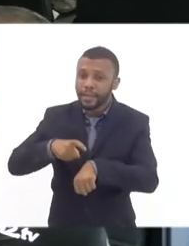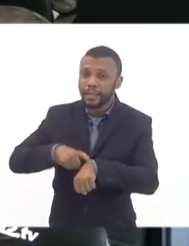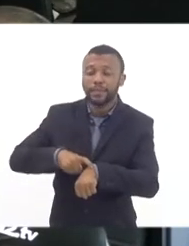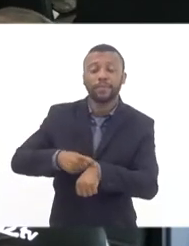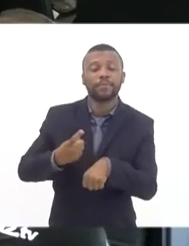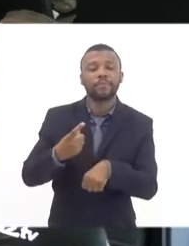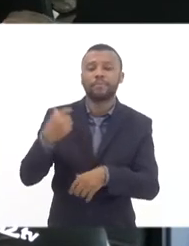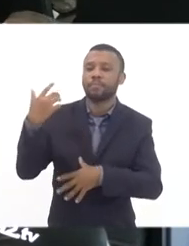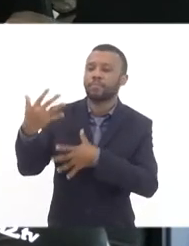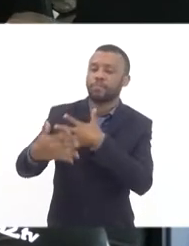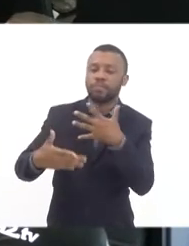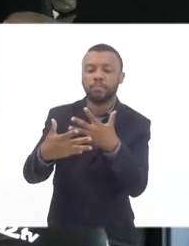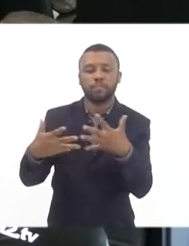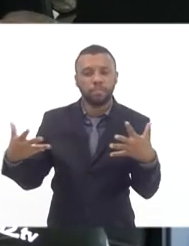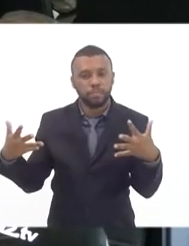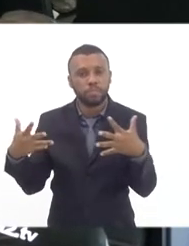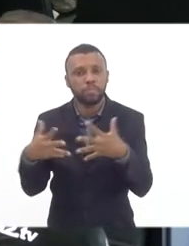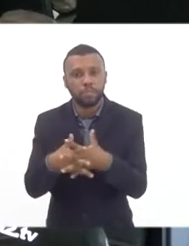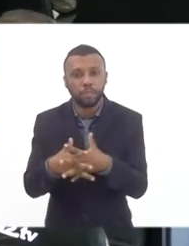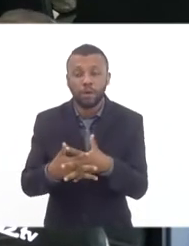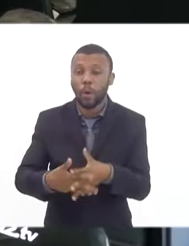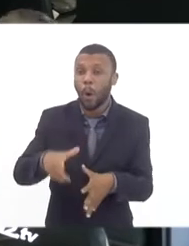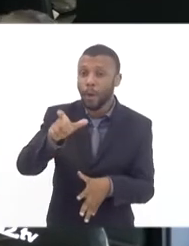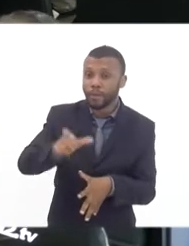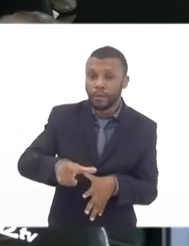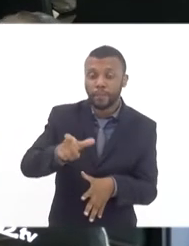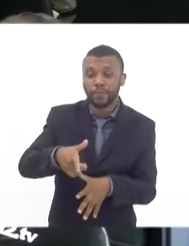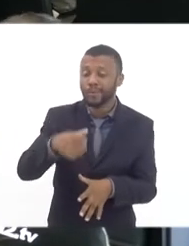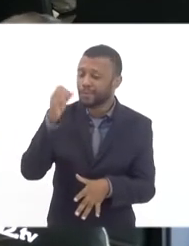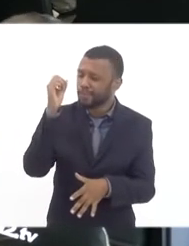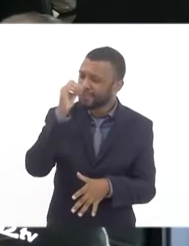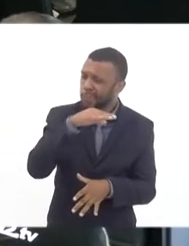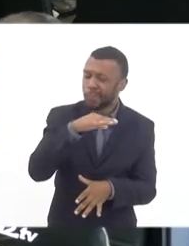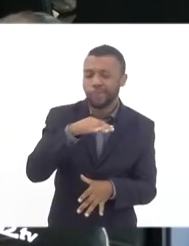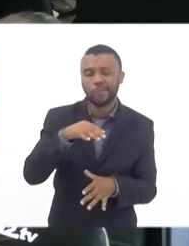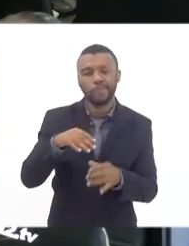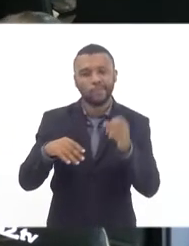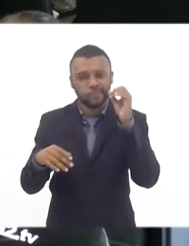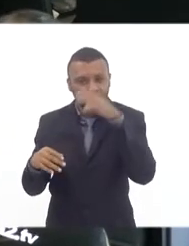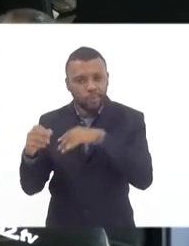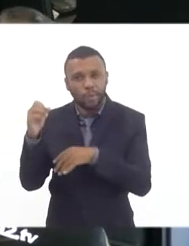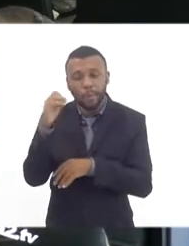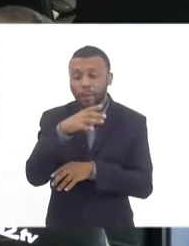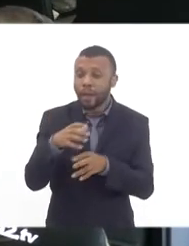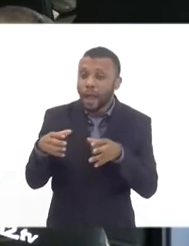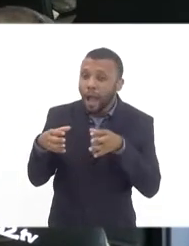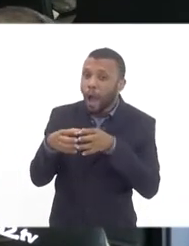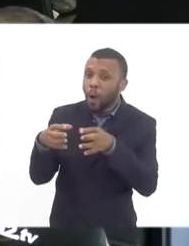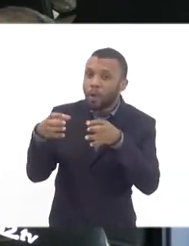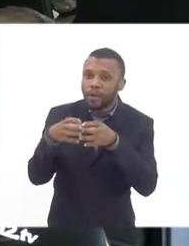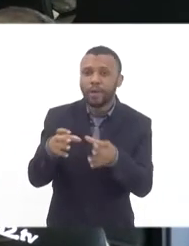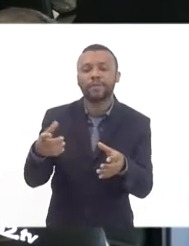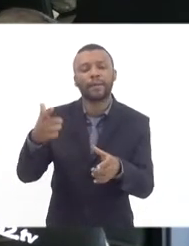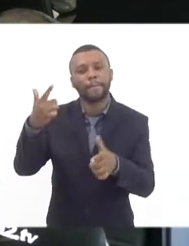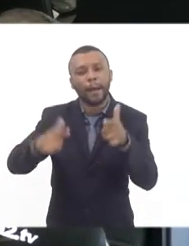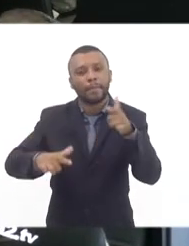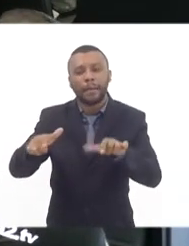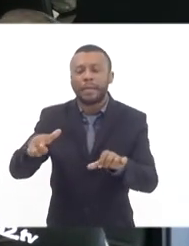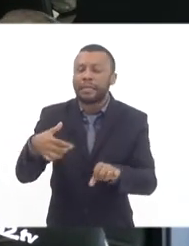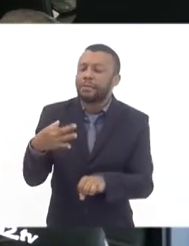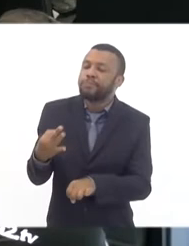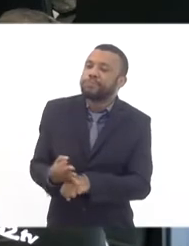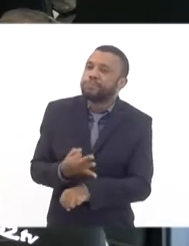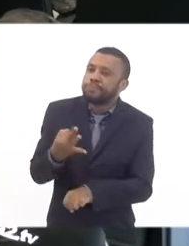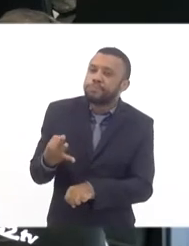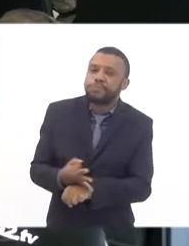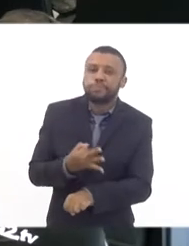O caos, onde as pessoas não estão se respeitando e a convivência está cada dia mais insuportável.